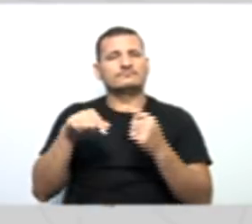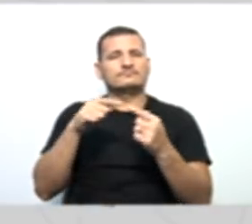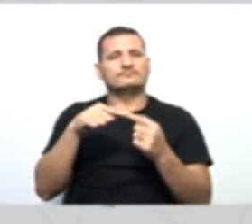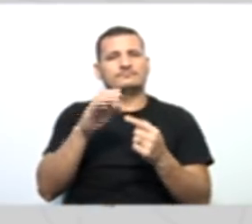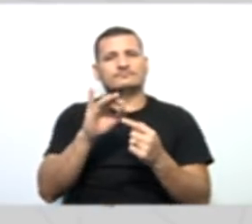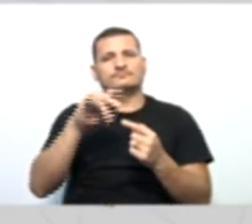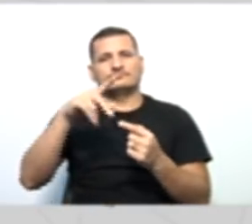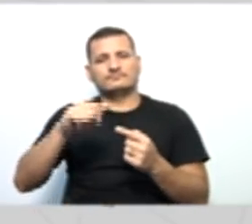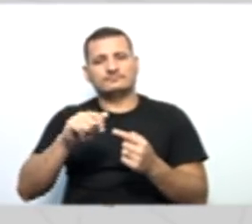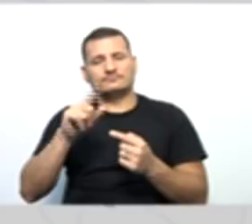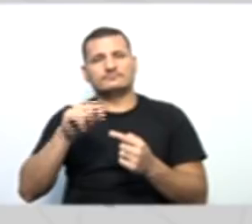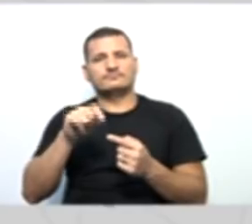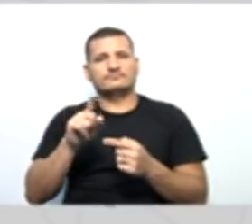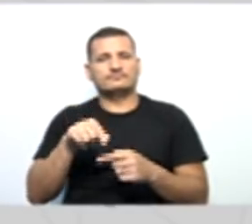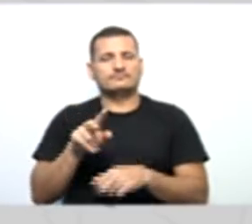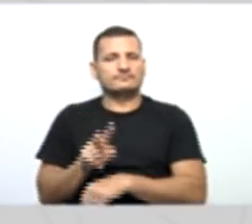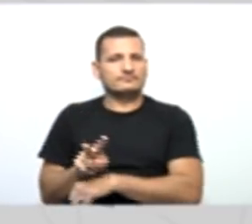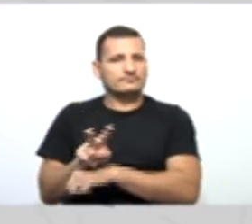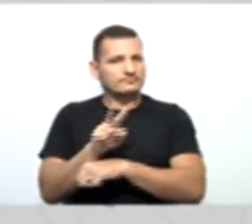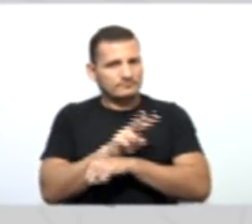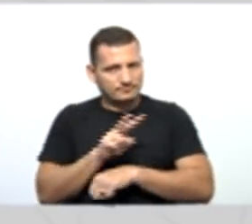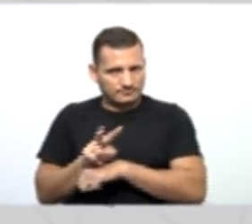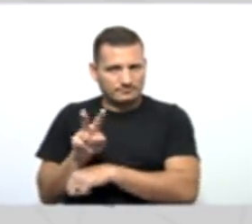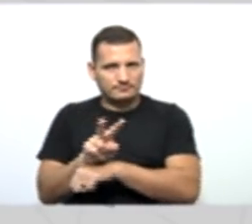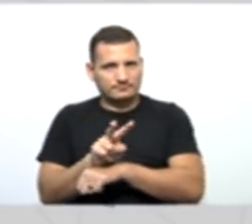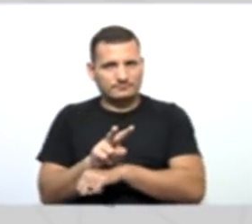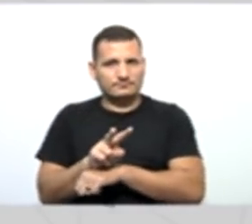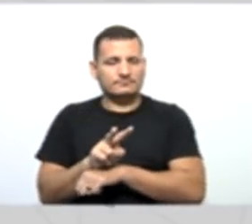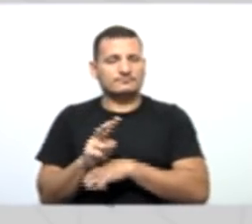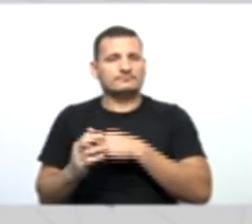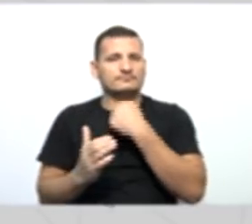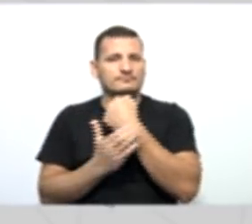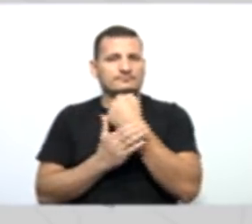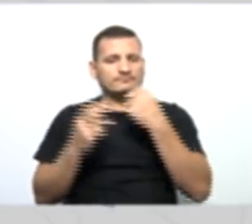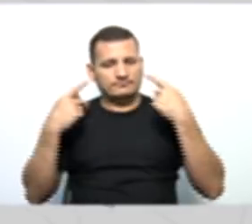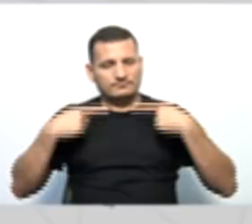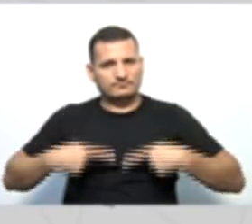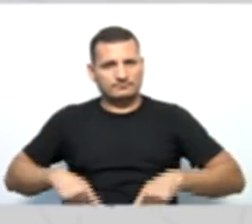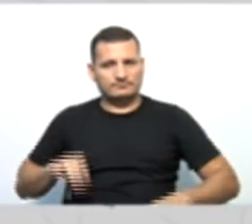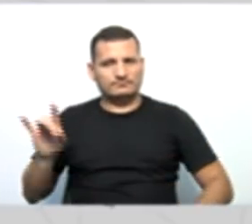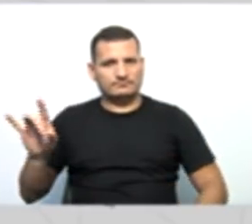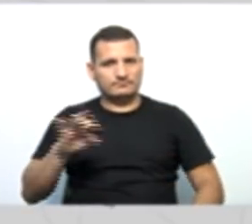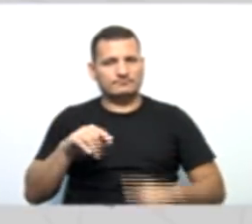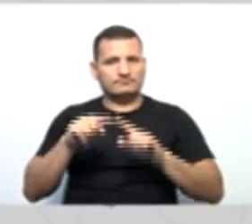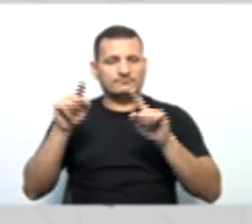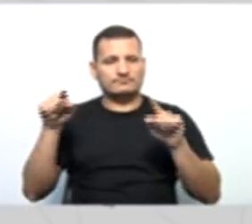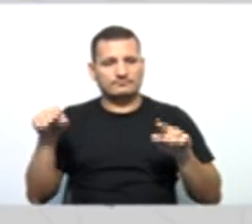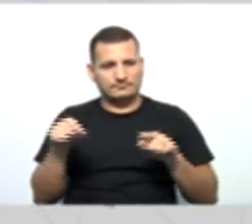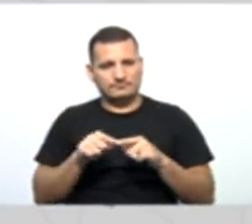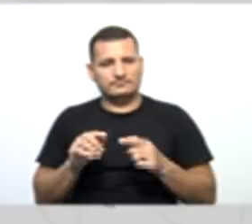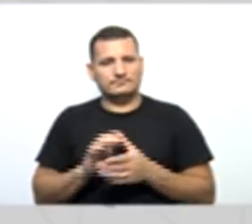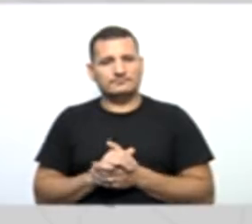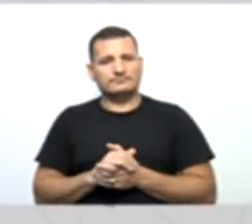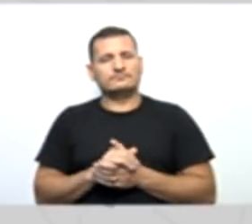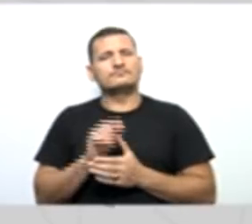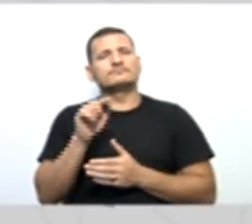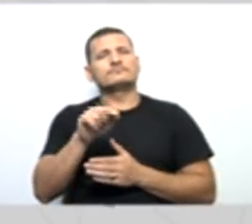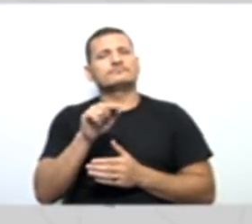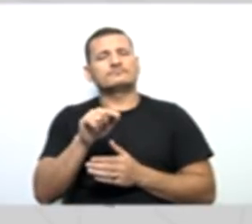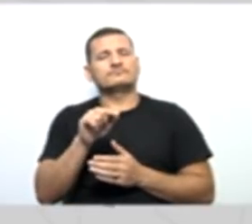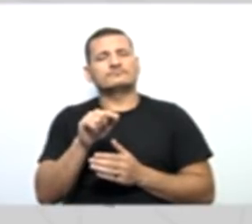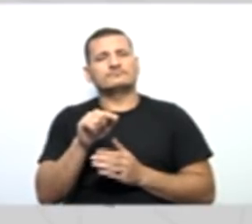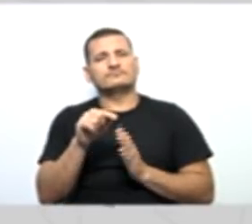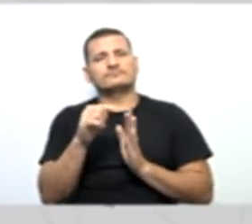é preservar a integridade física dos funcionários, beleza? Olha aí, quais as atribuições da CIPA?